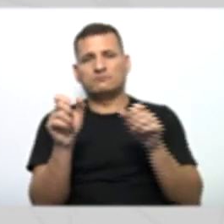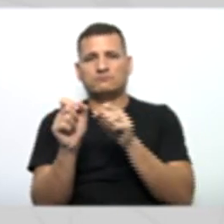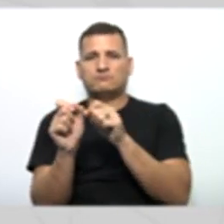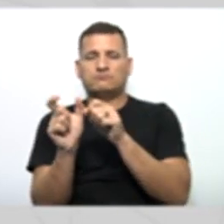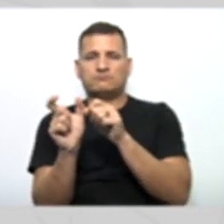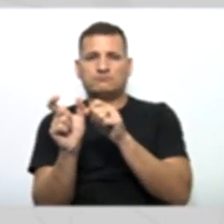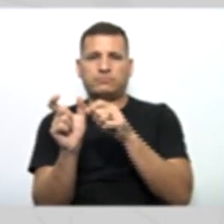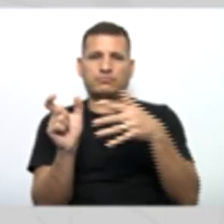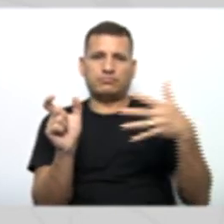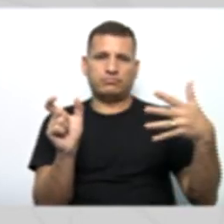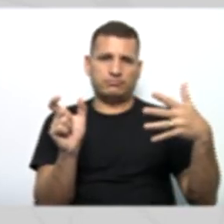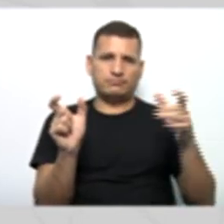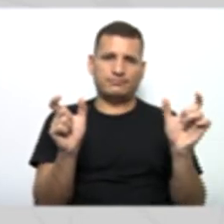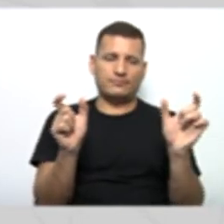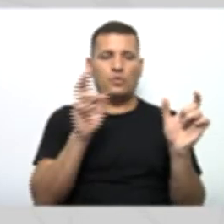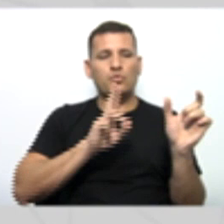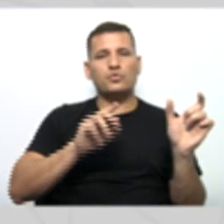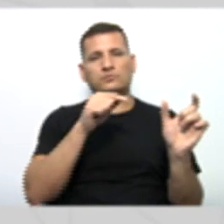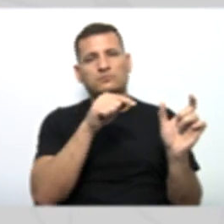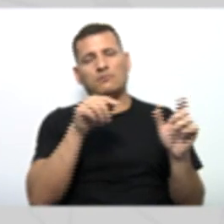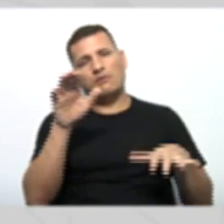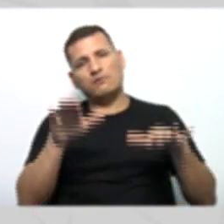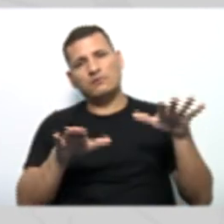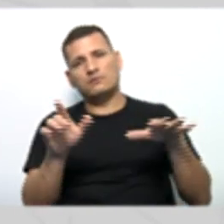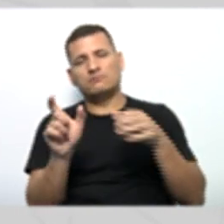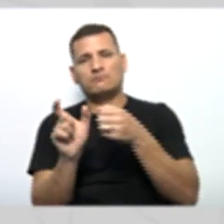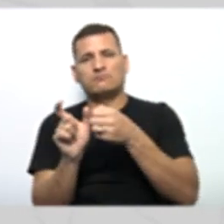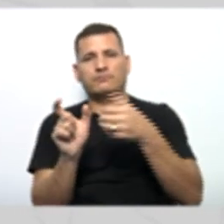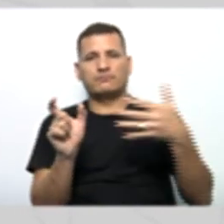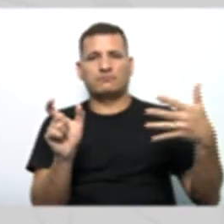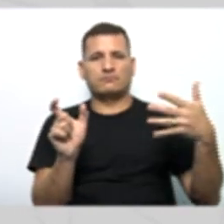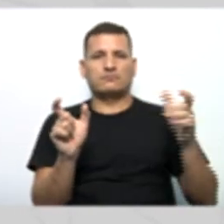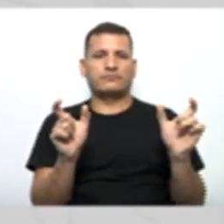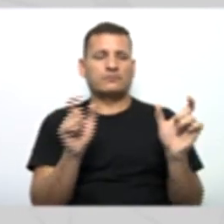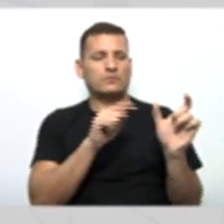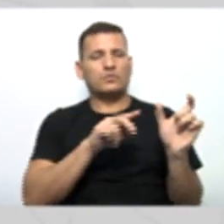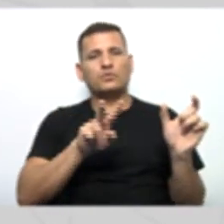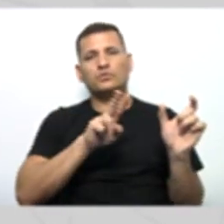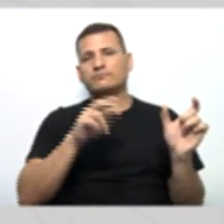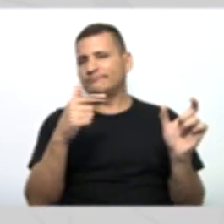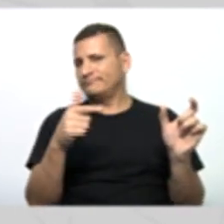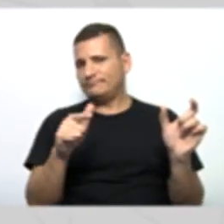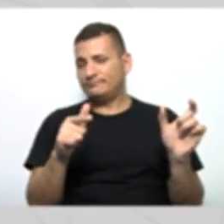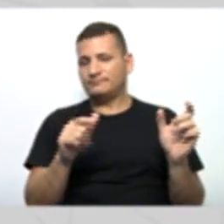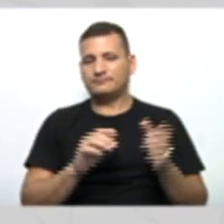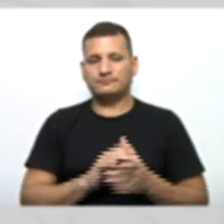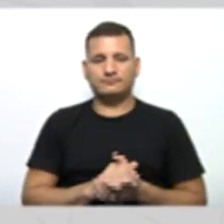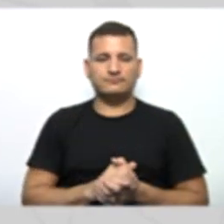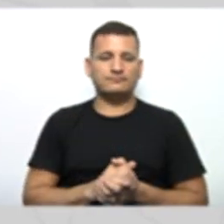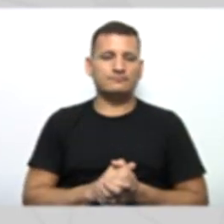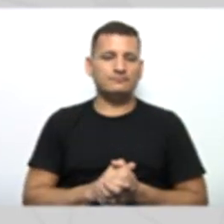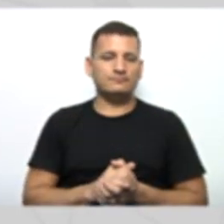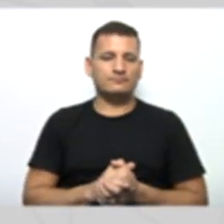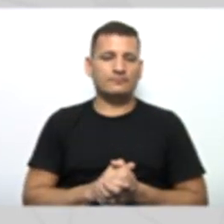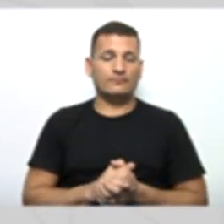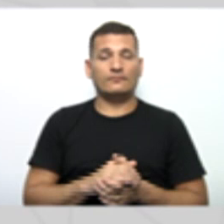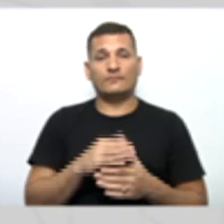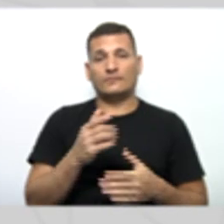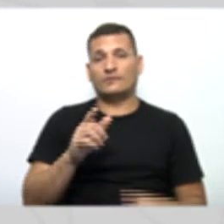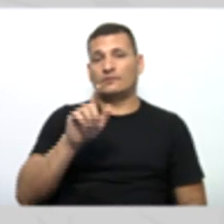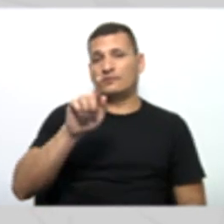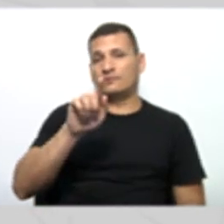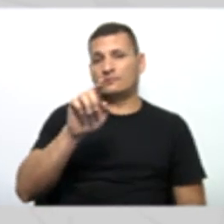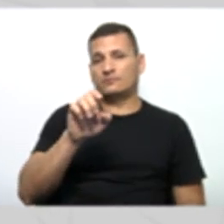isso. Já a generalização é a lembrança da herança, gente, que vocês estão tendo aí em